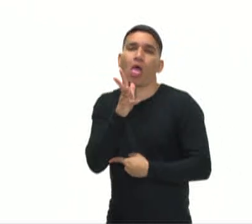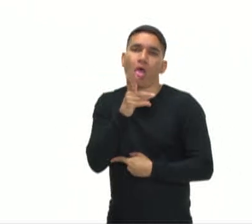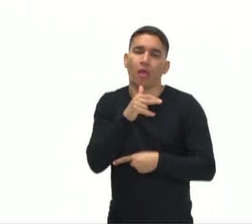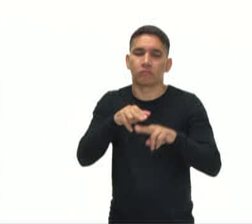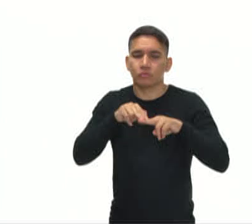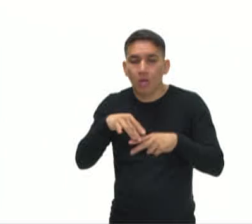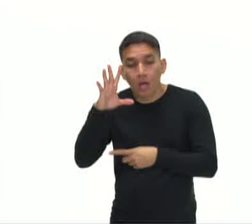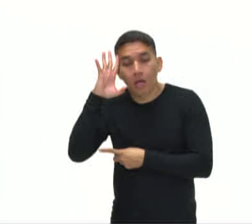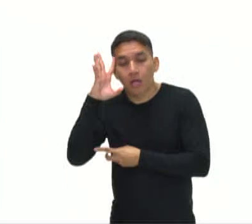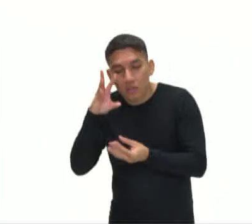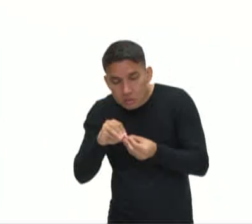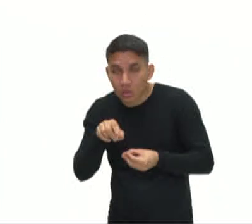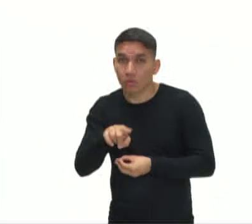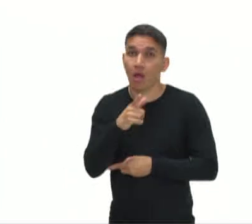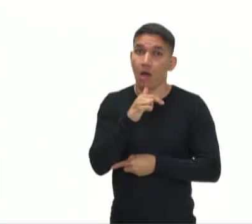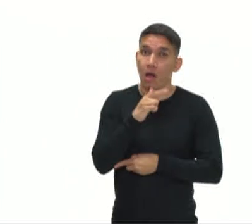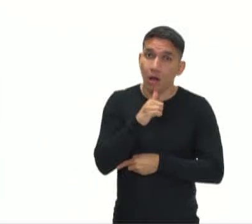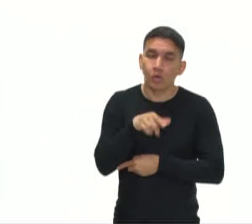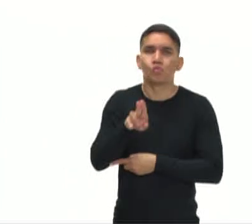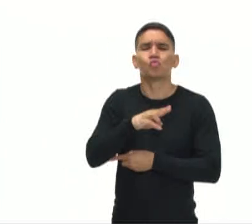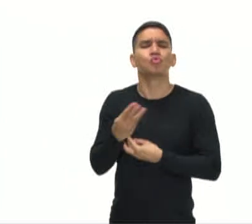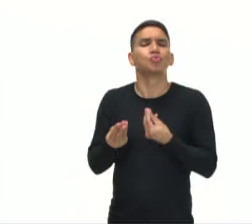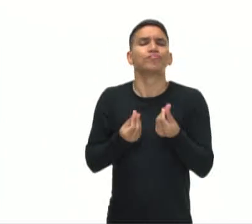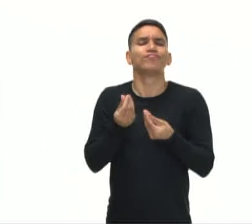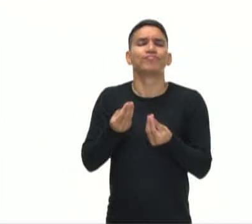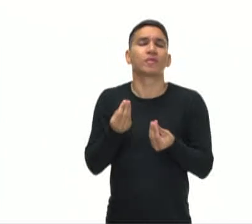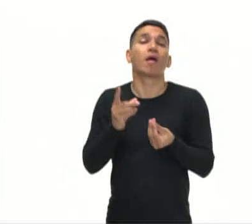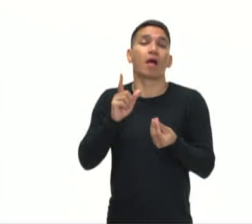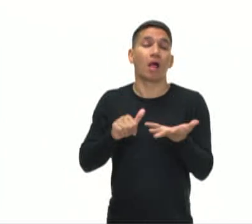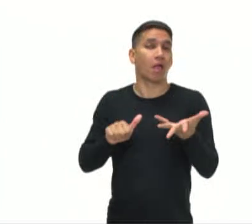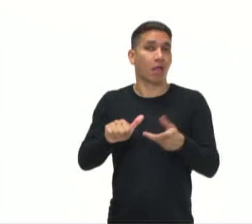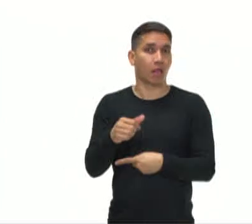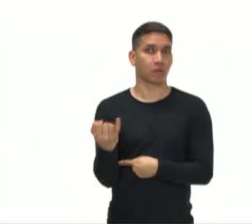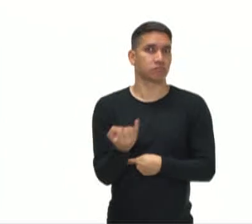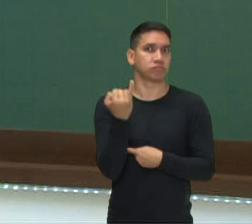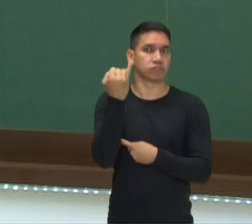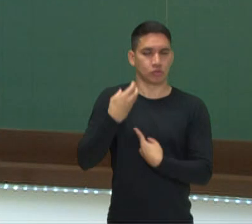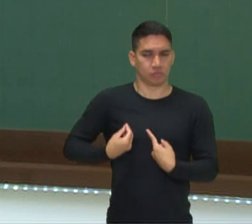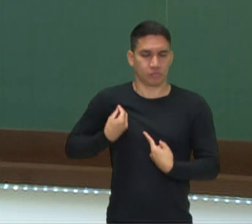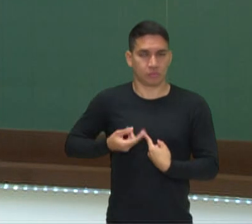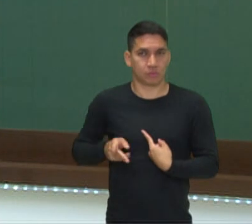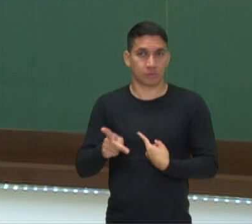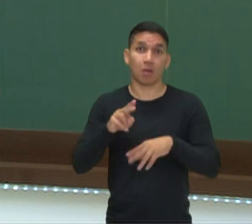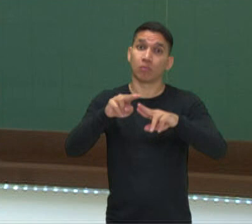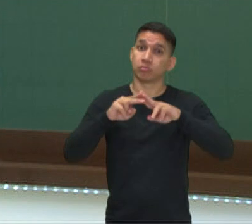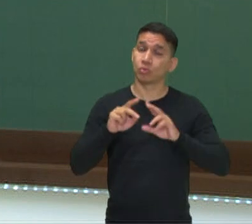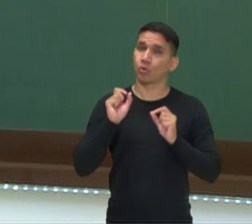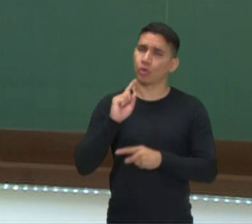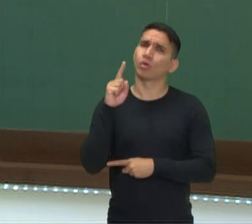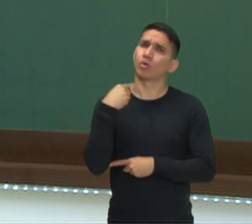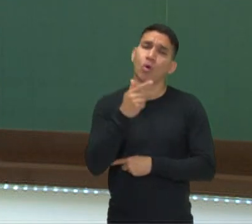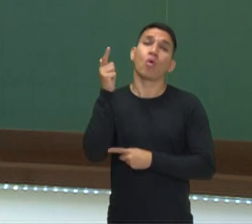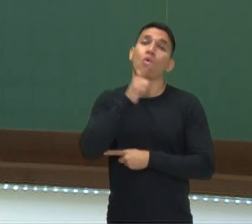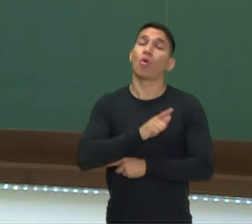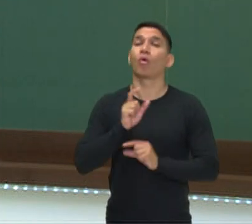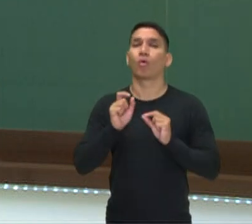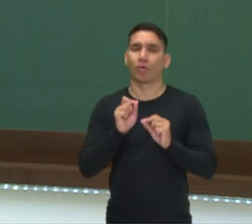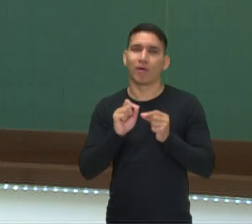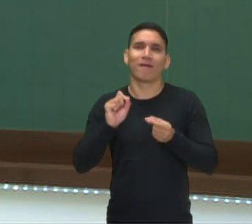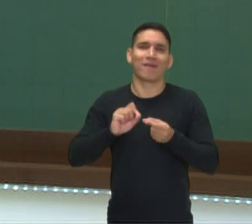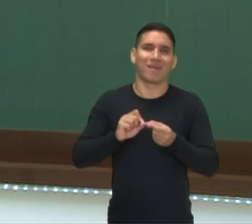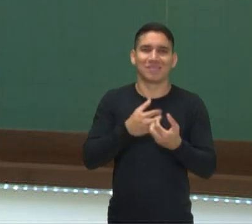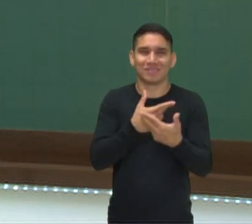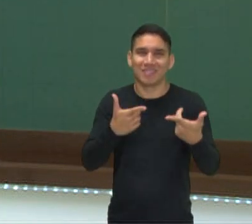nossas ações quanto ao uso dessa substância tão importante para a manutenção da vida. Então, por mais que a gente possa estar